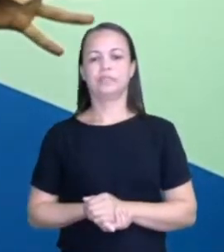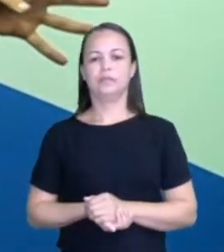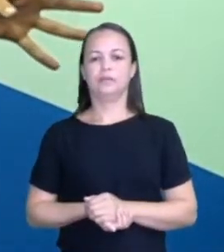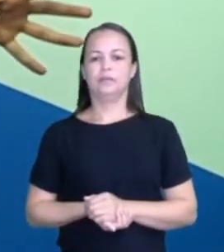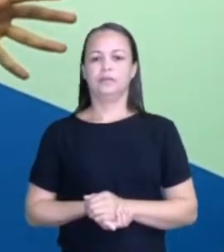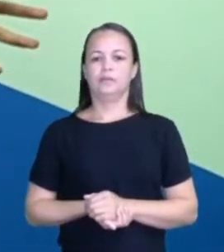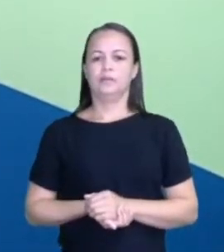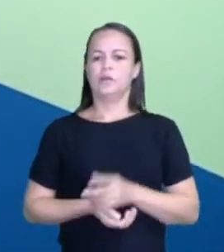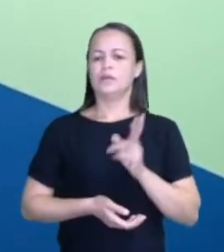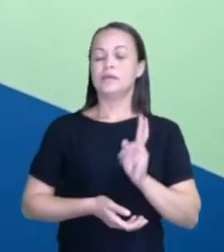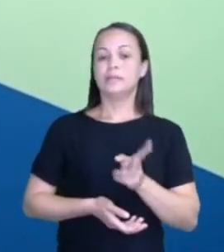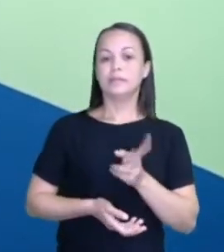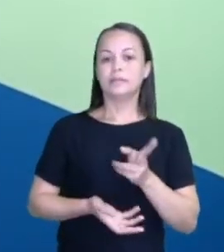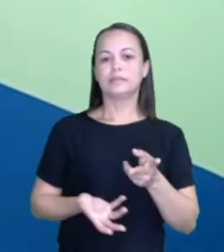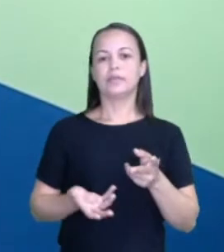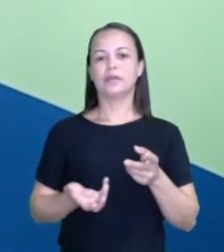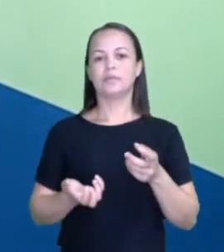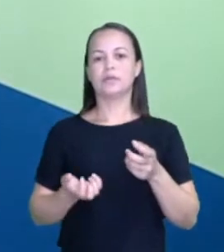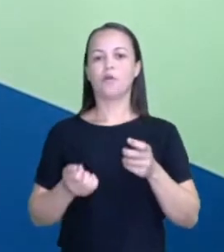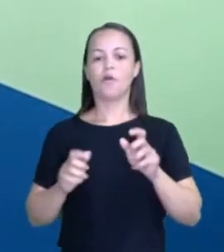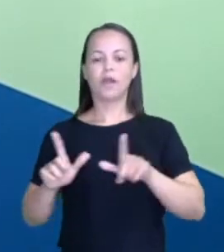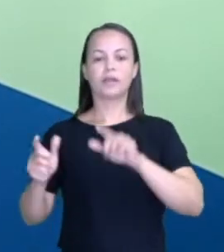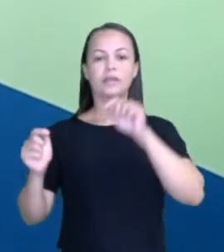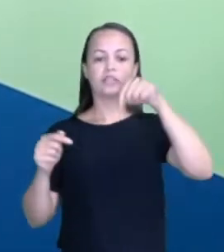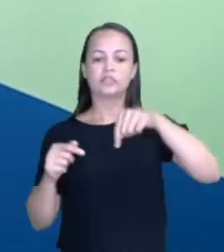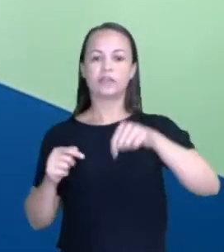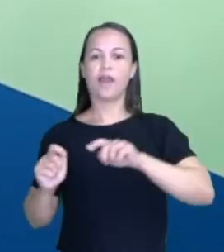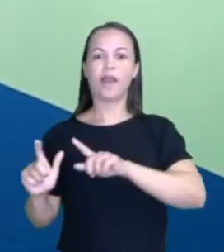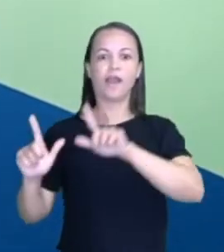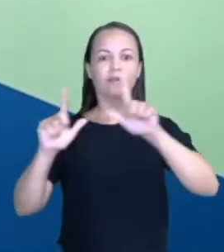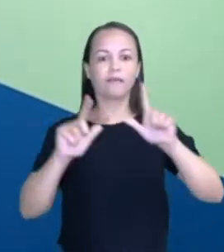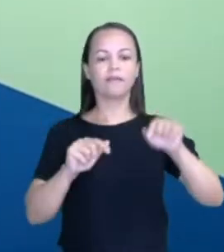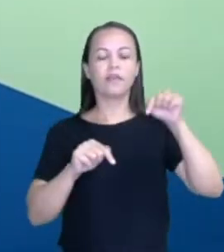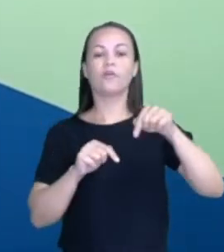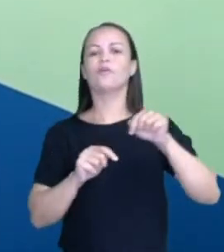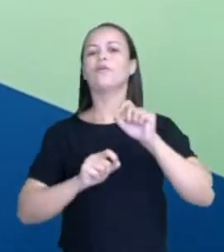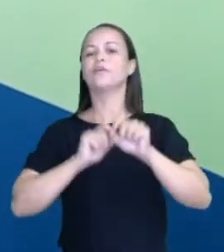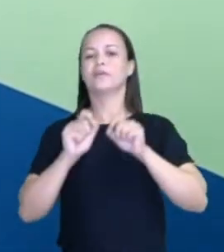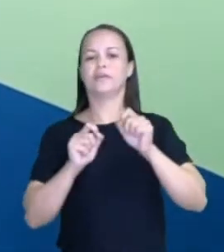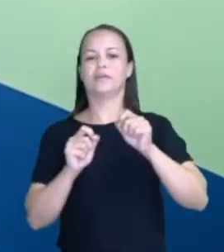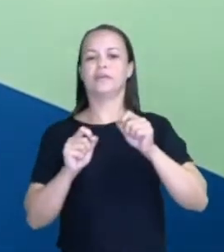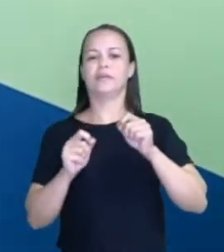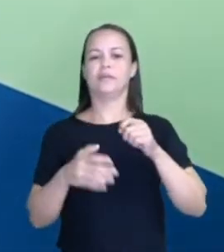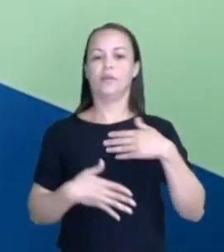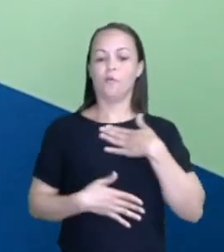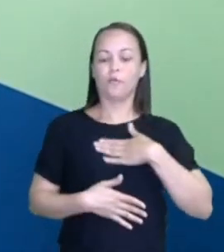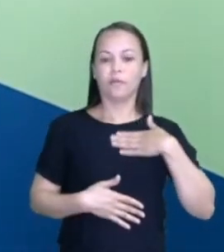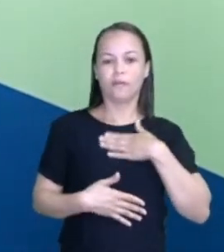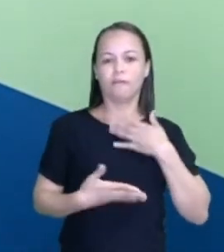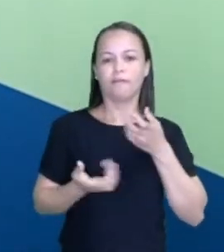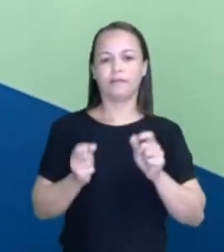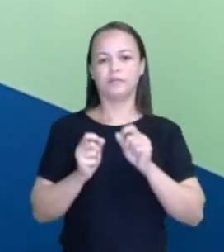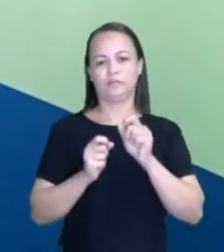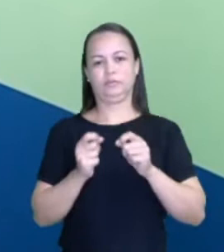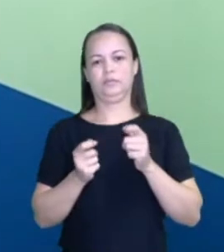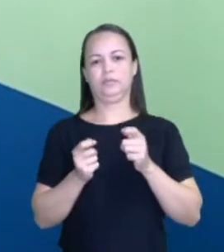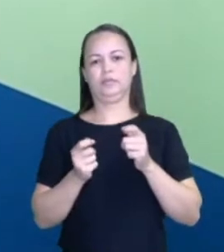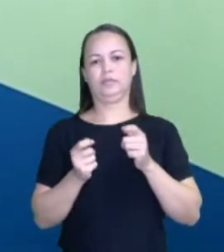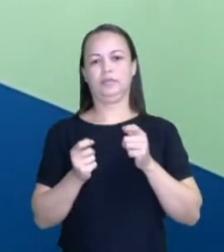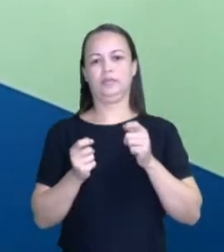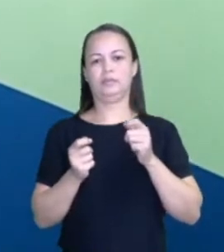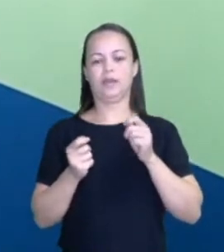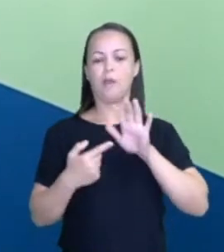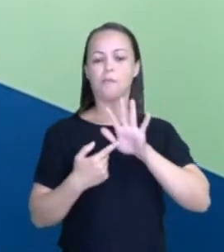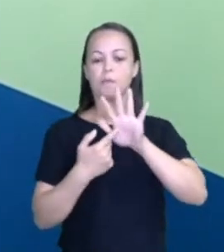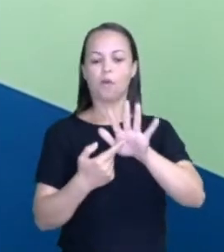Como sempre, olha aqui quem está presente aqui, o nosso queridinho, nosso Narutinho, que está trazendo aqui